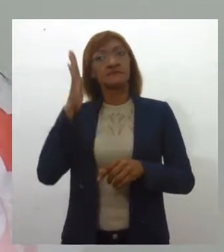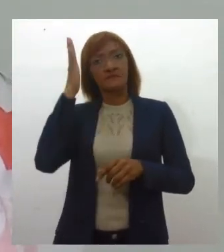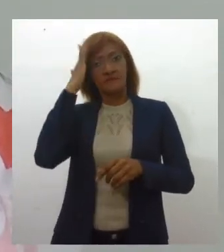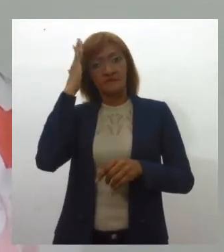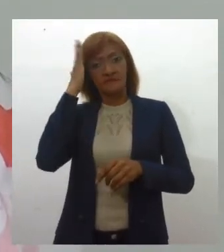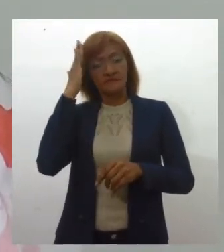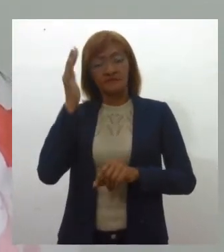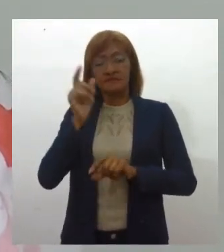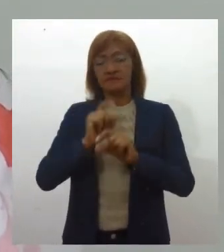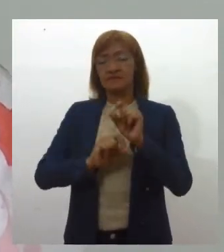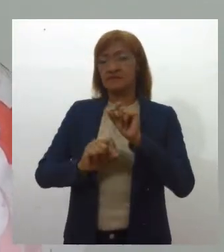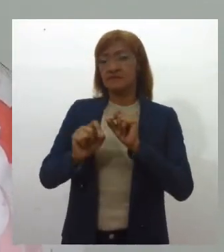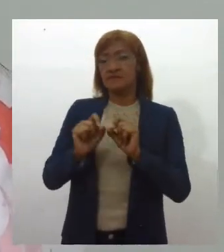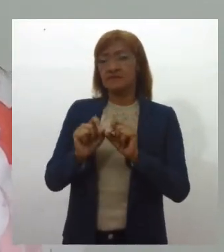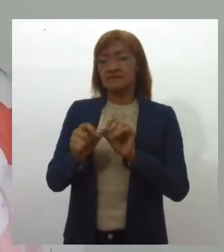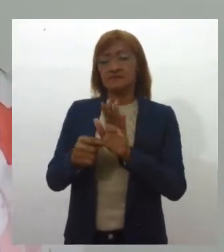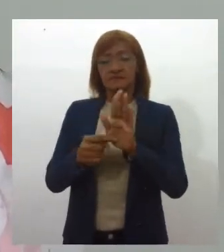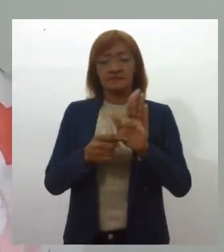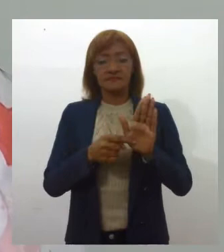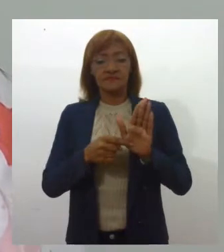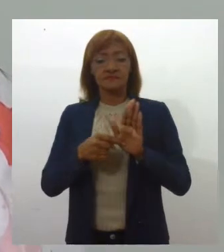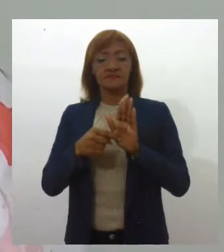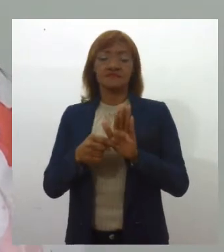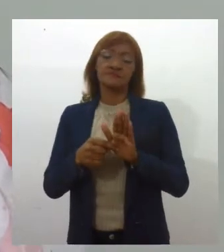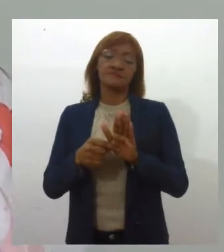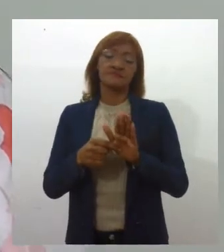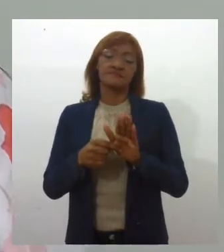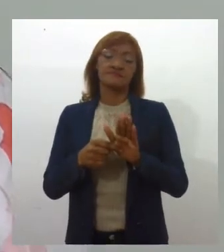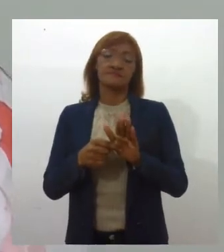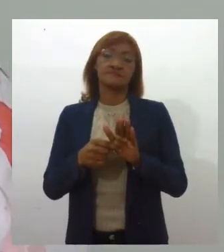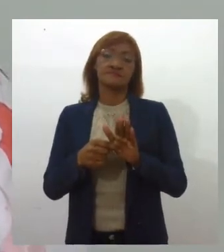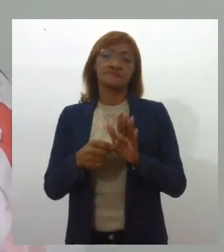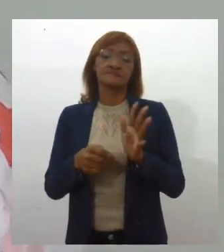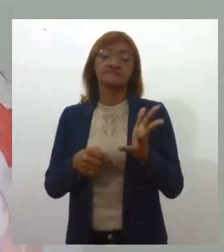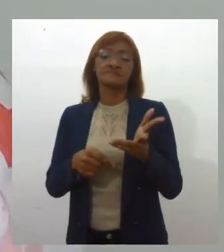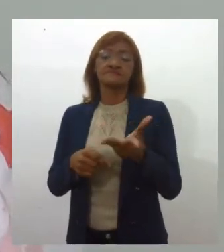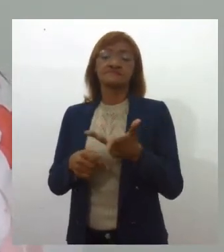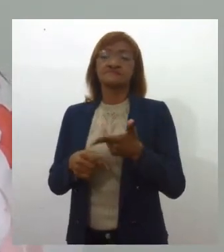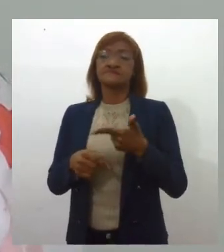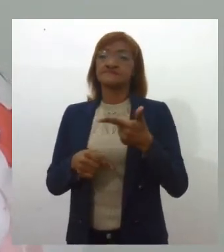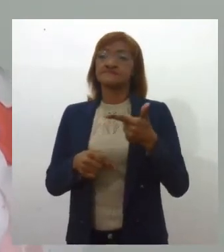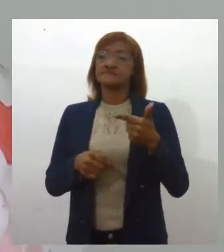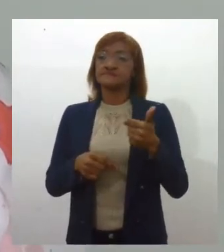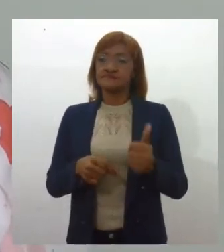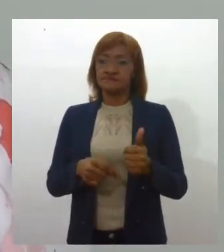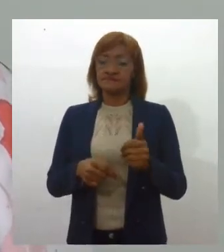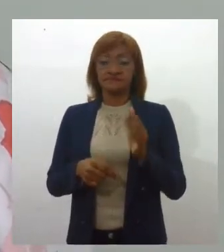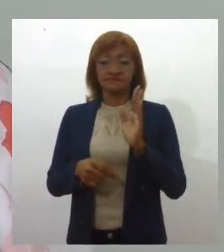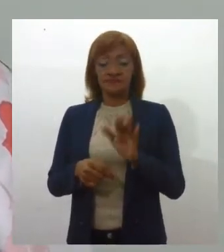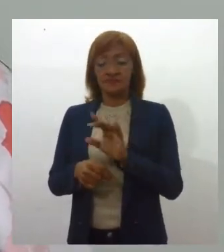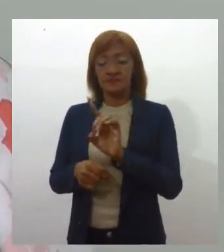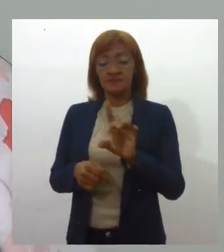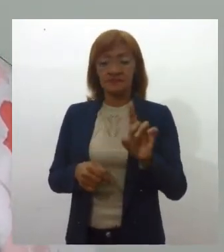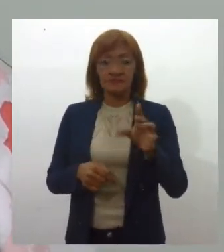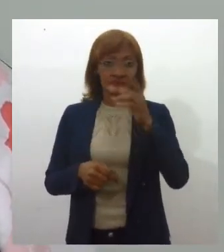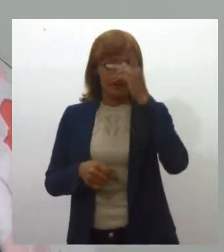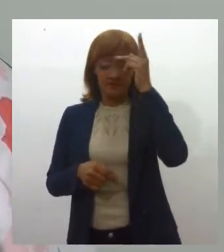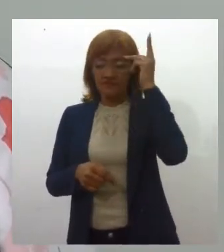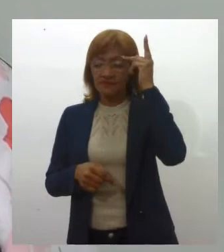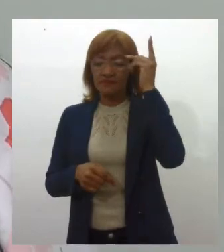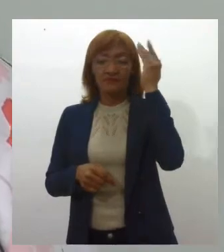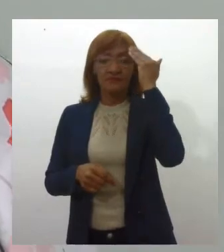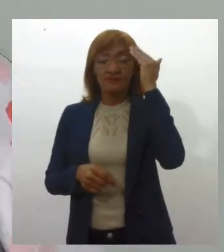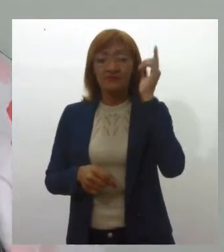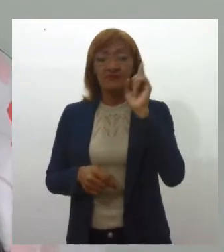também viemos mostrar a ele a maneira de se procurar essas pessoas que ainda são leigas para